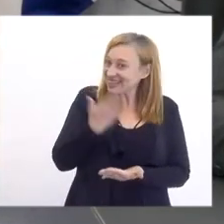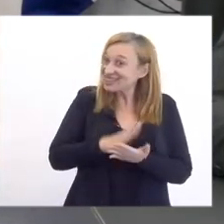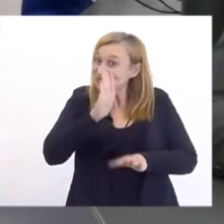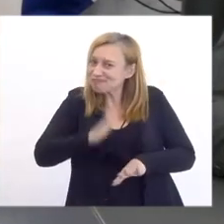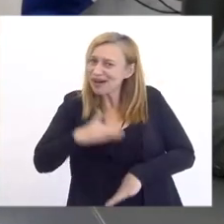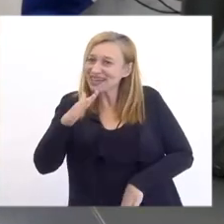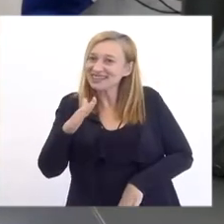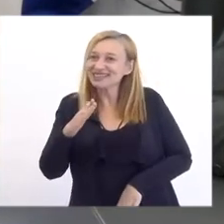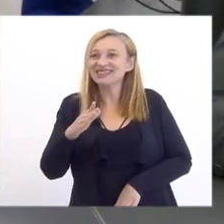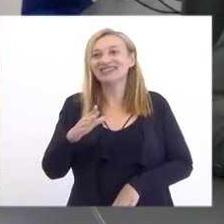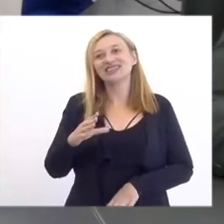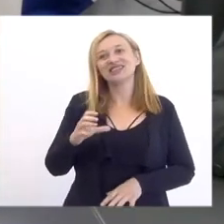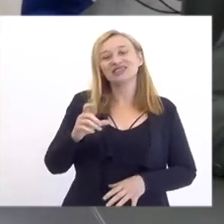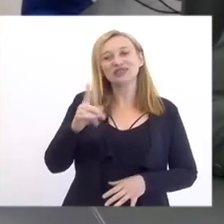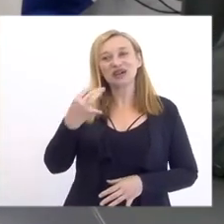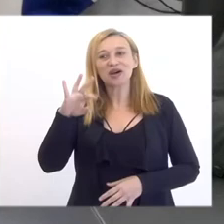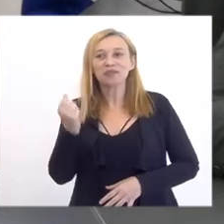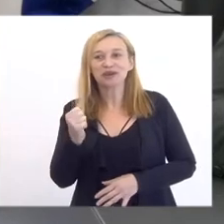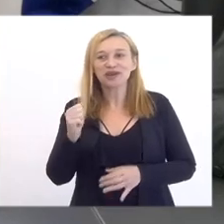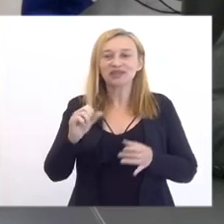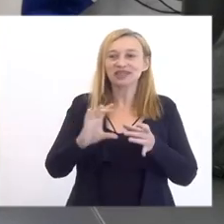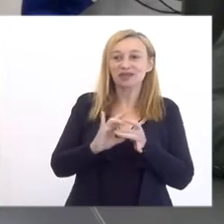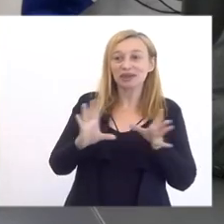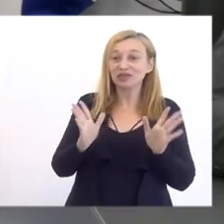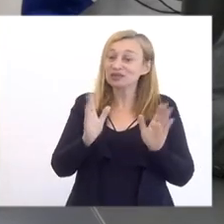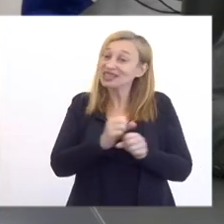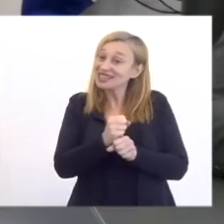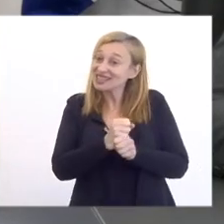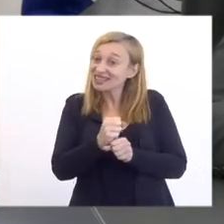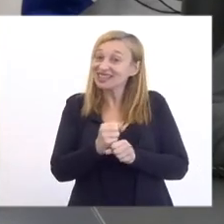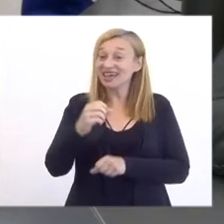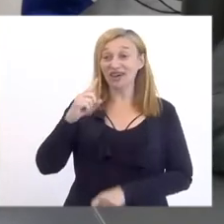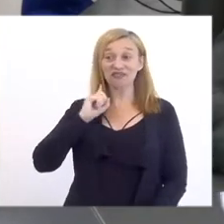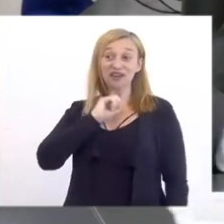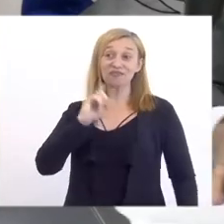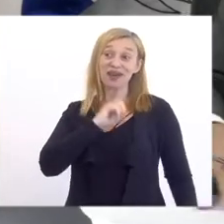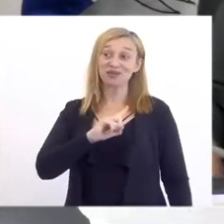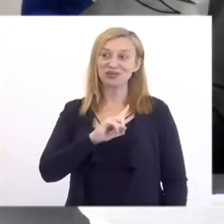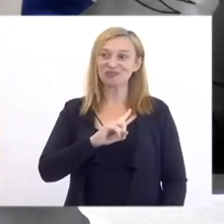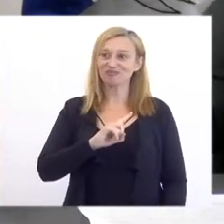mais no campeão da Libertadores desse ano, que será o Mengão.